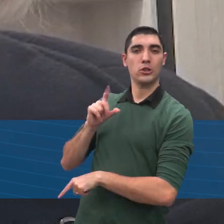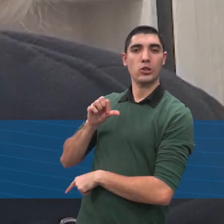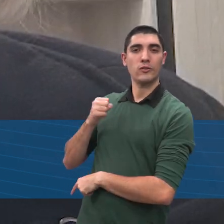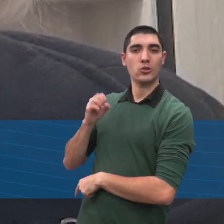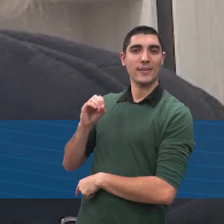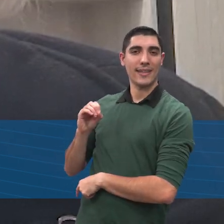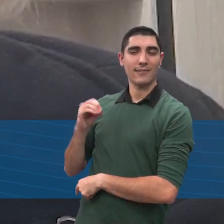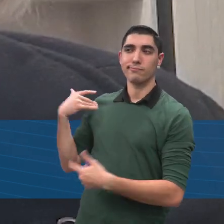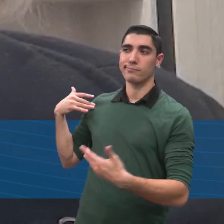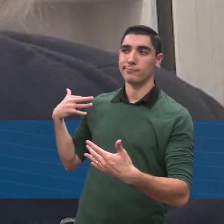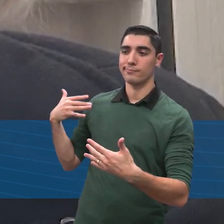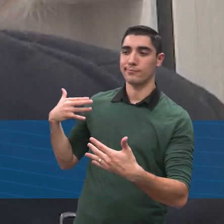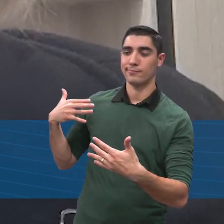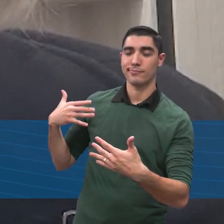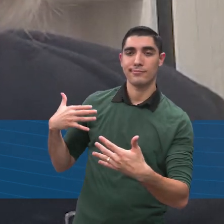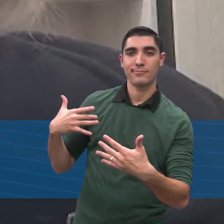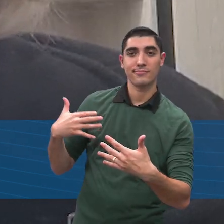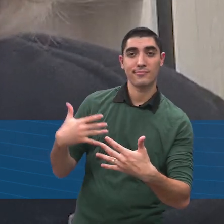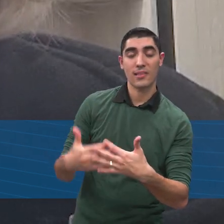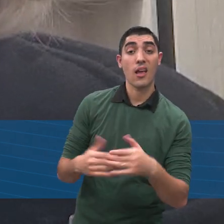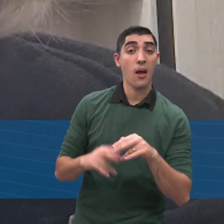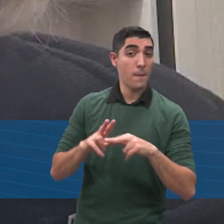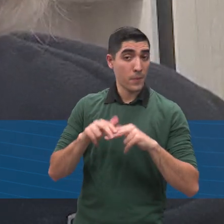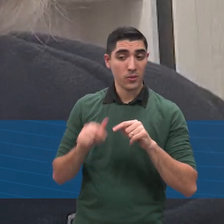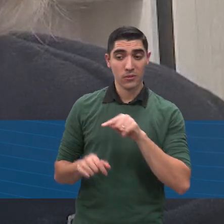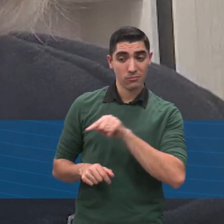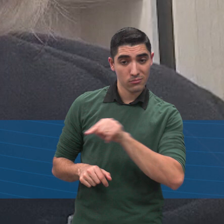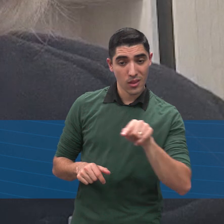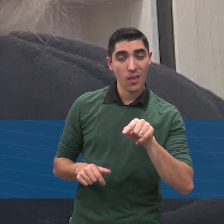80 e que tornavam as cidades